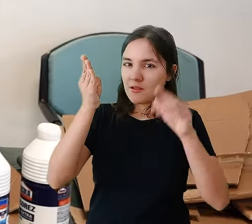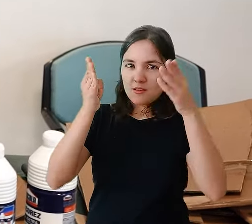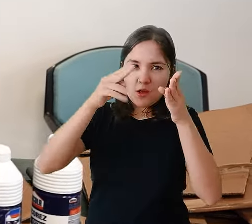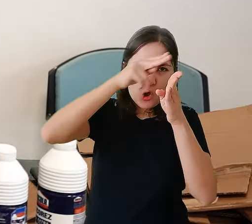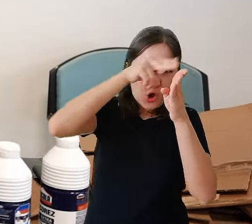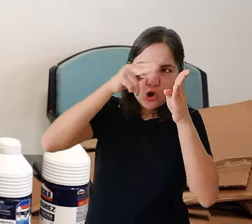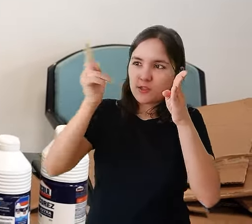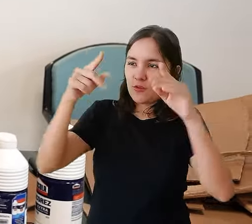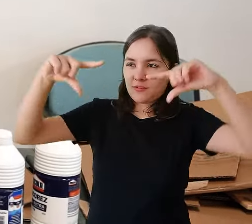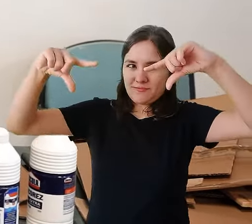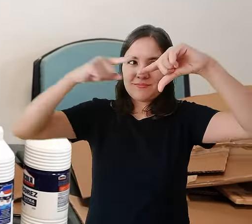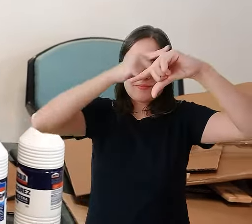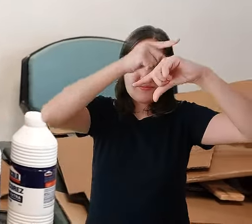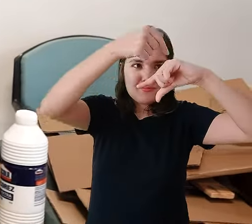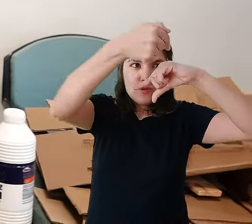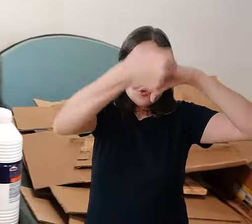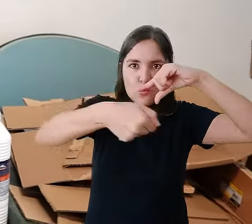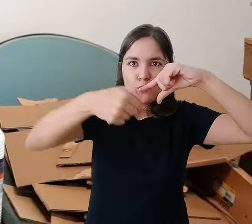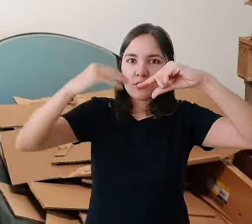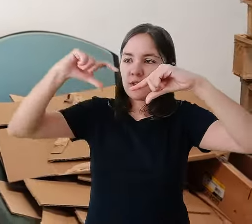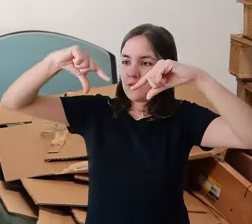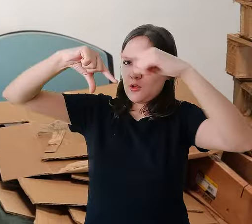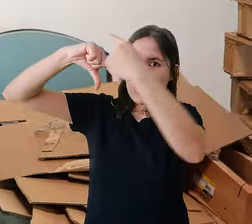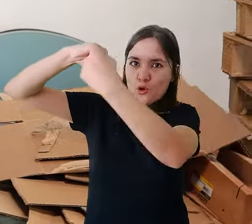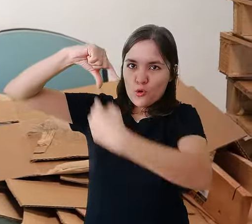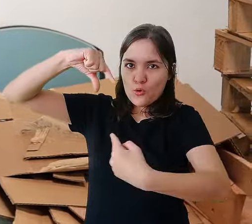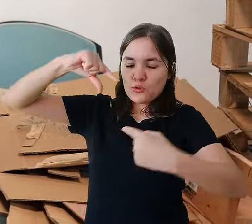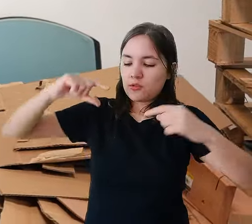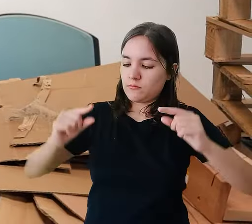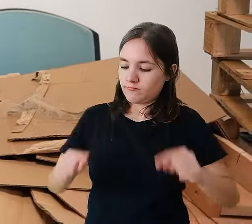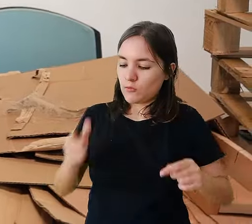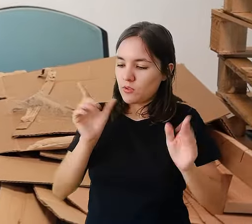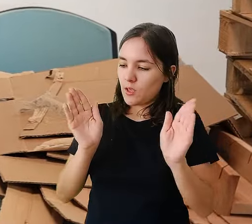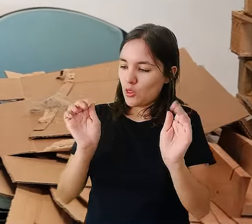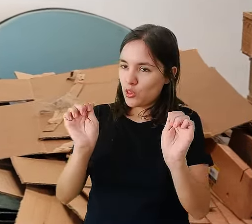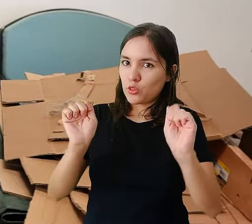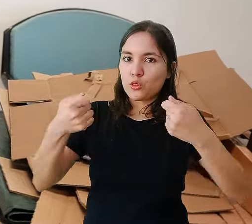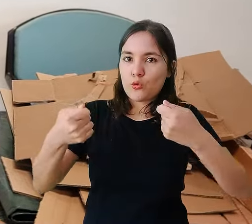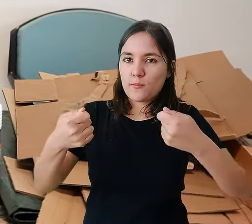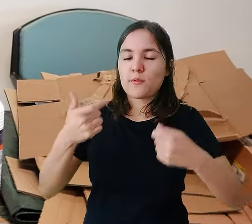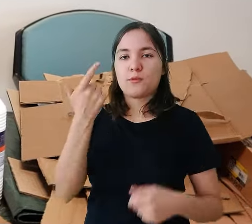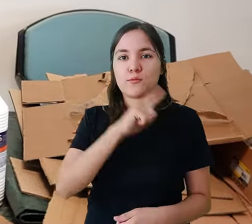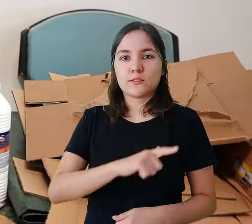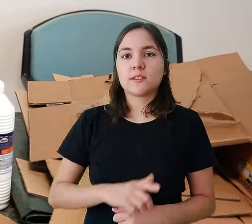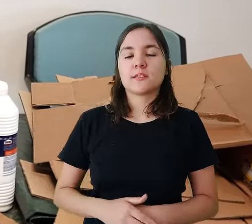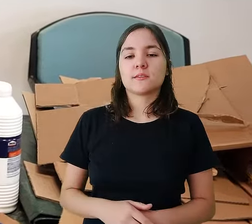dos ladinhos dá um piquezinho. Dá um piquezinho nele.